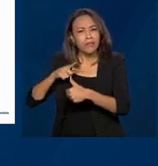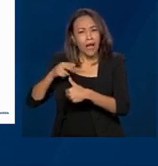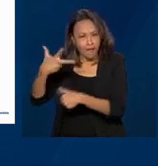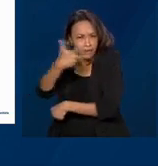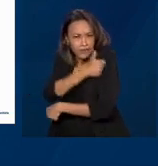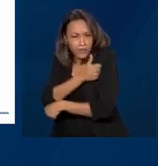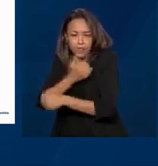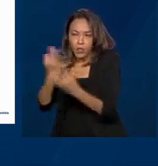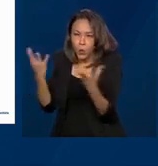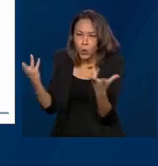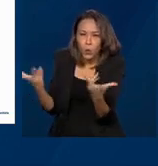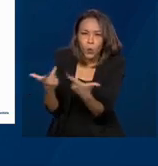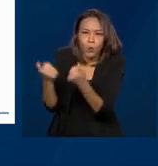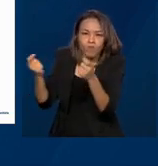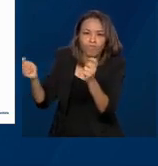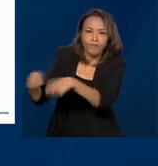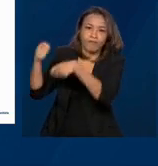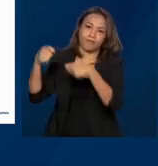em frente.